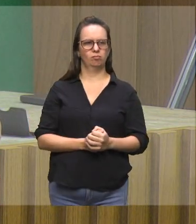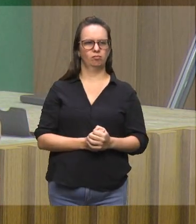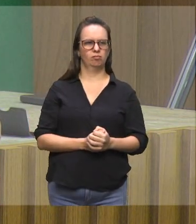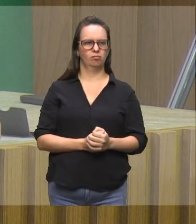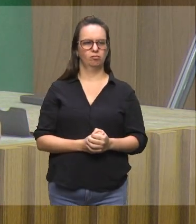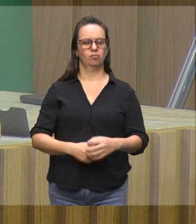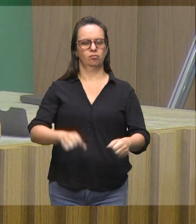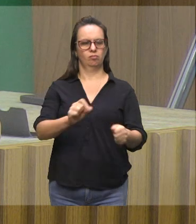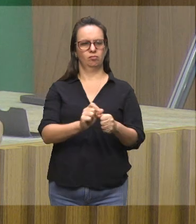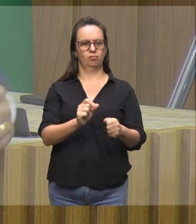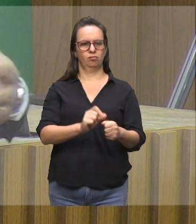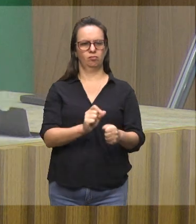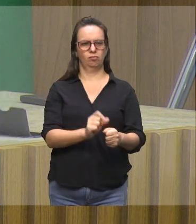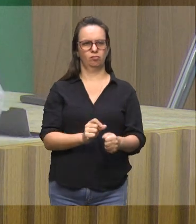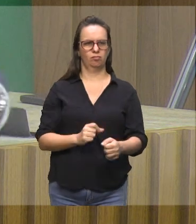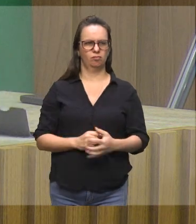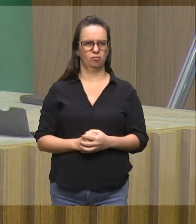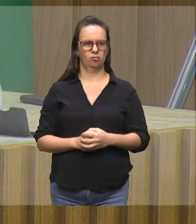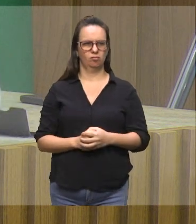legitimamente